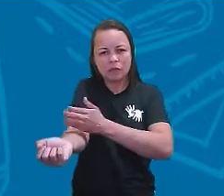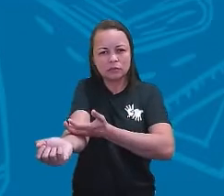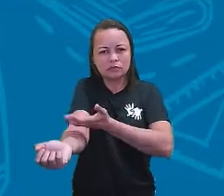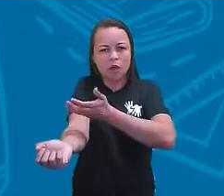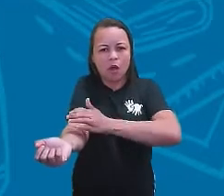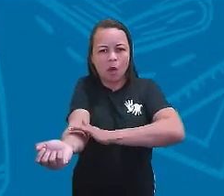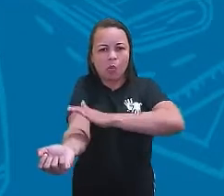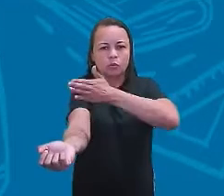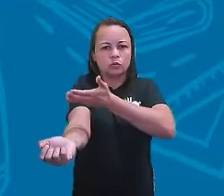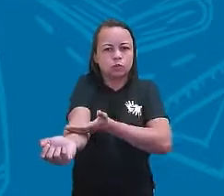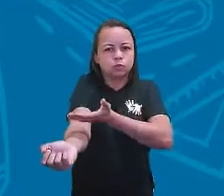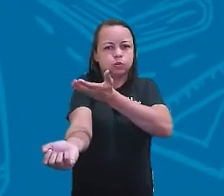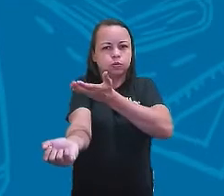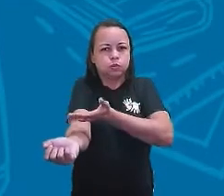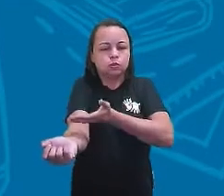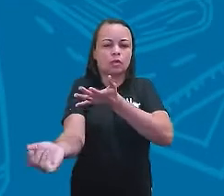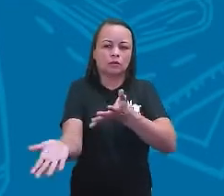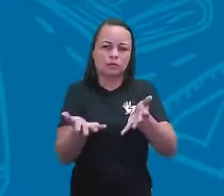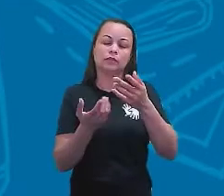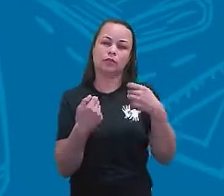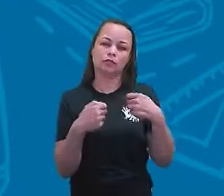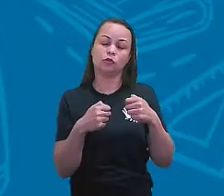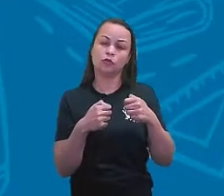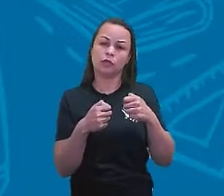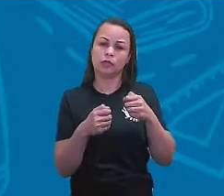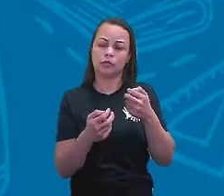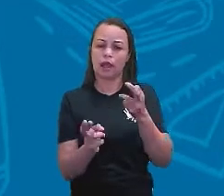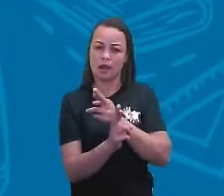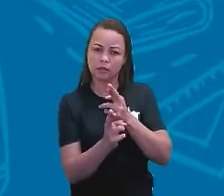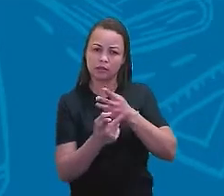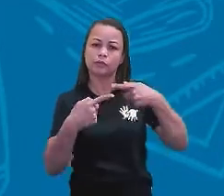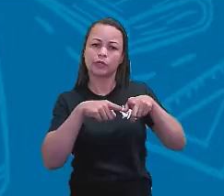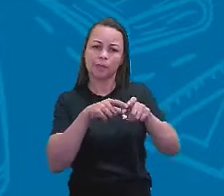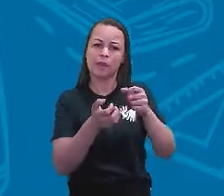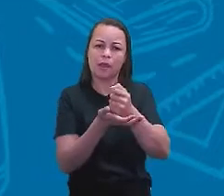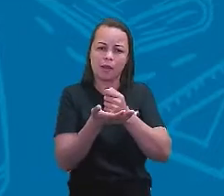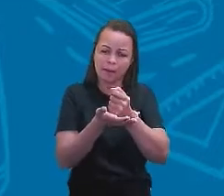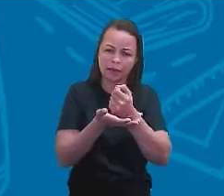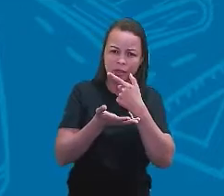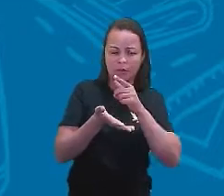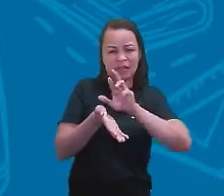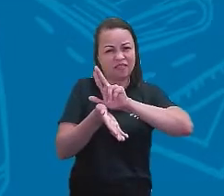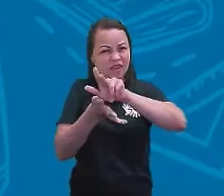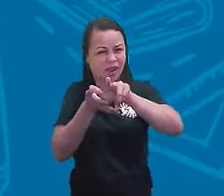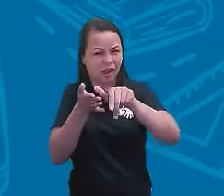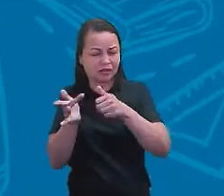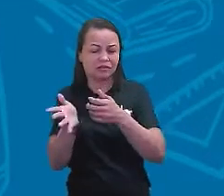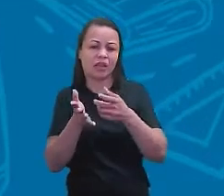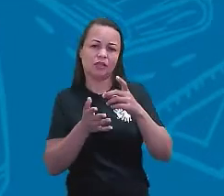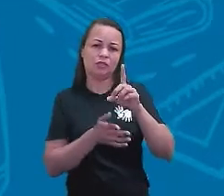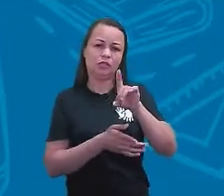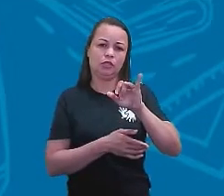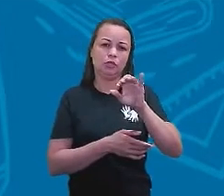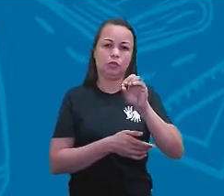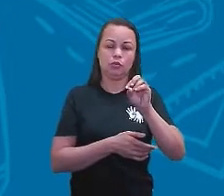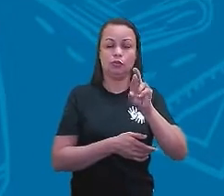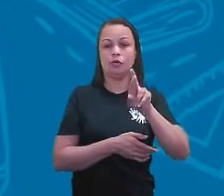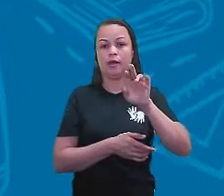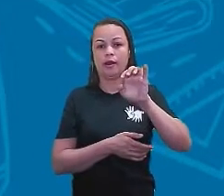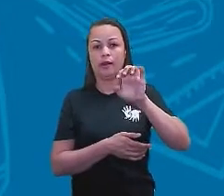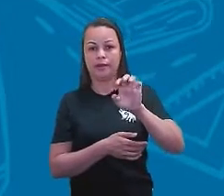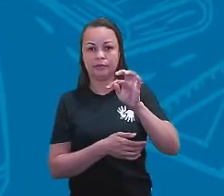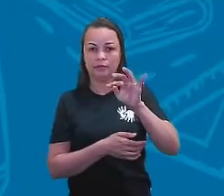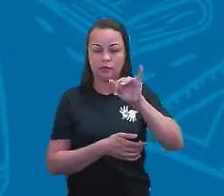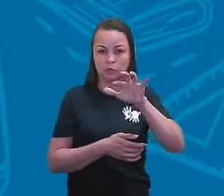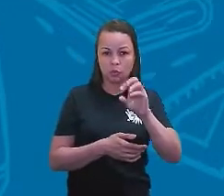hipotensão ou da hipertensão, e com relação às medicações, né? Que você sabe que tem muito, né? Tem os diuréticos, os antagonistas do